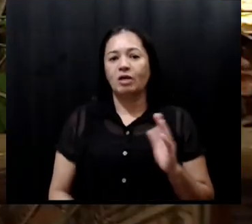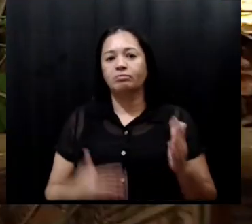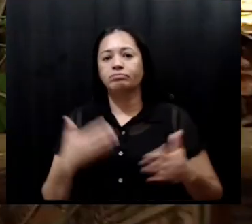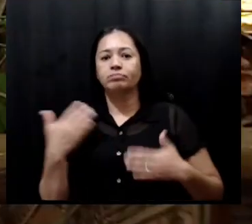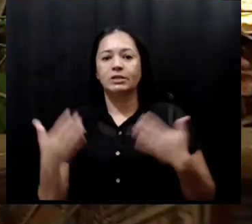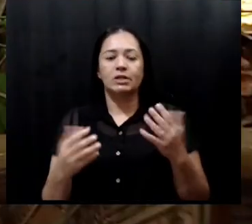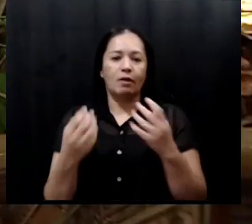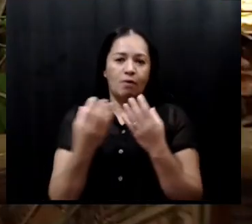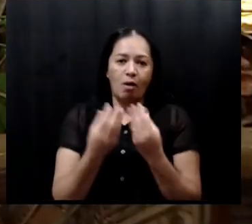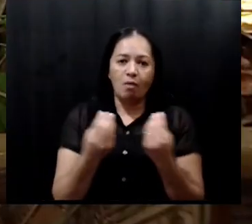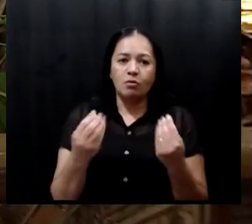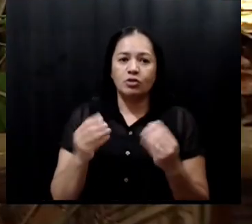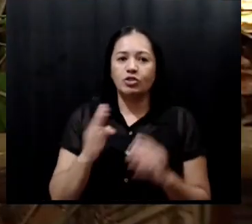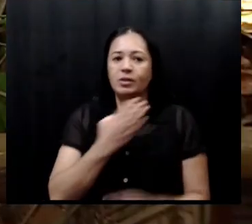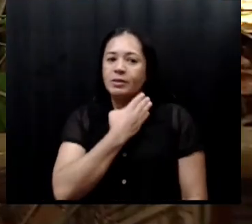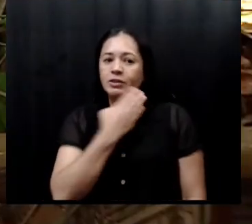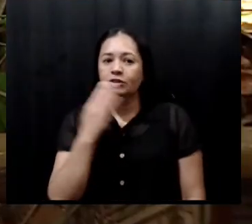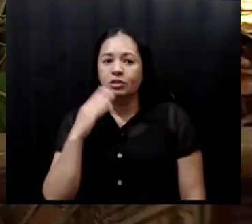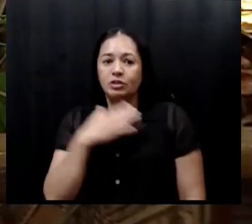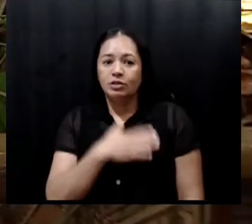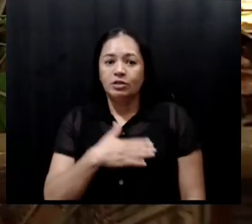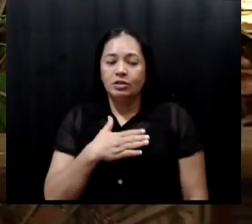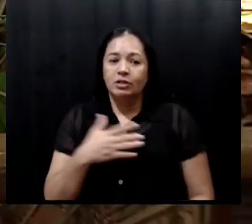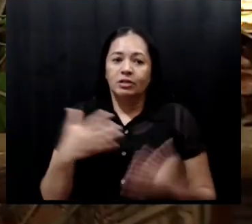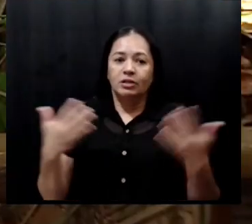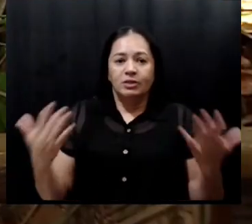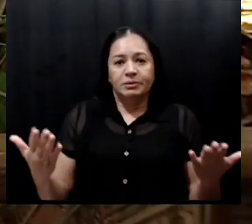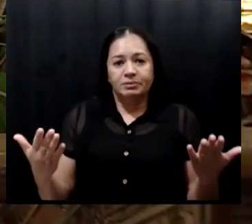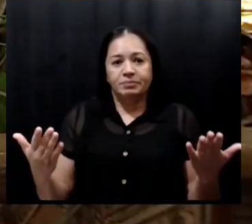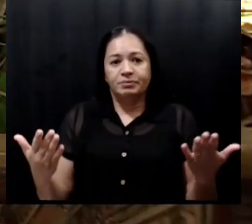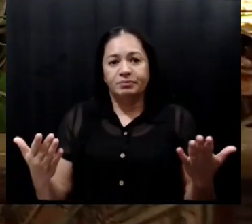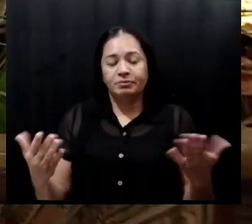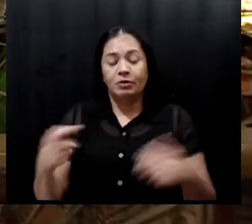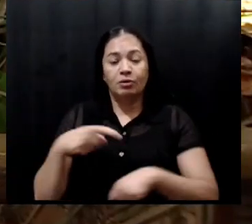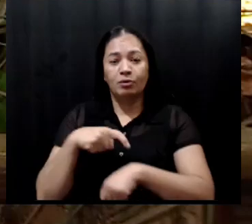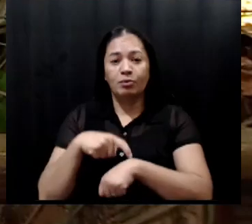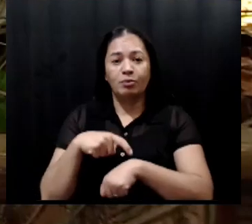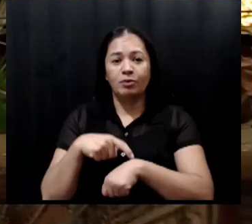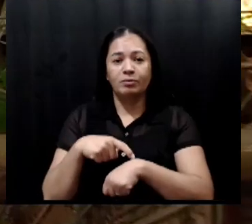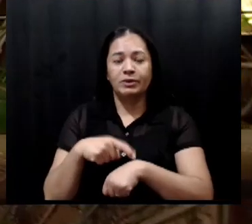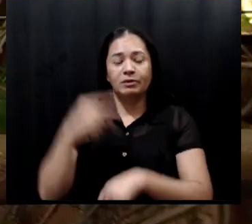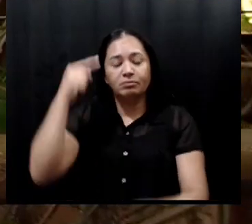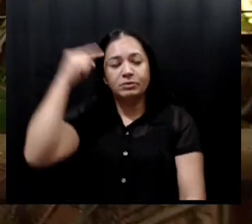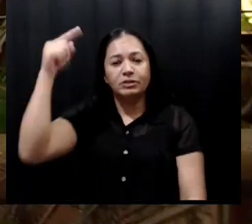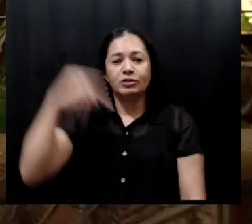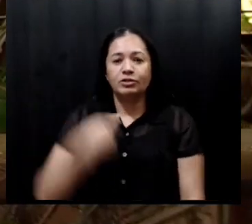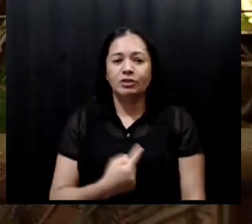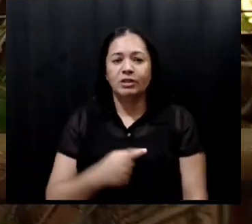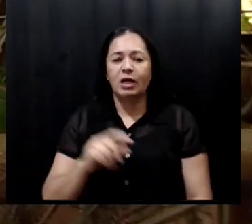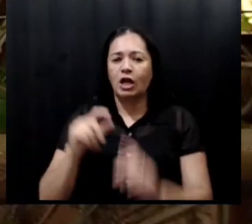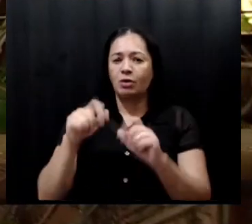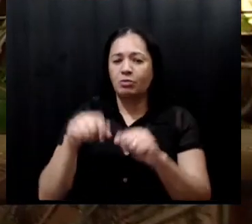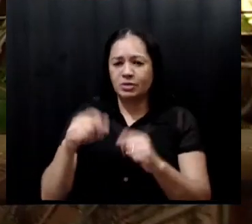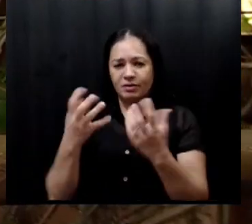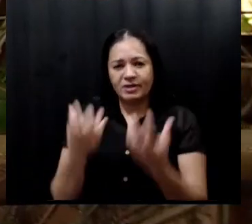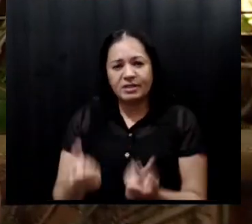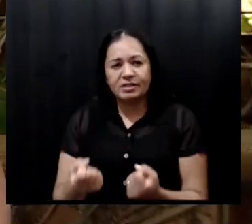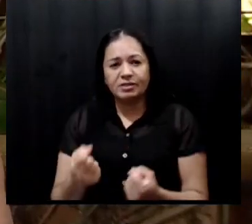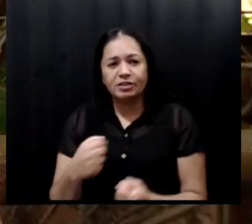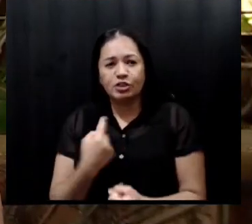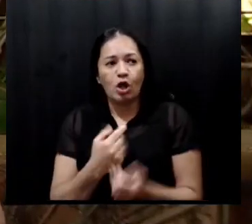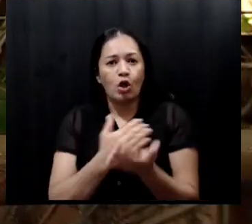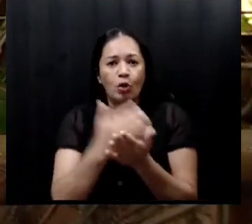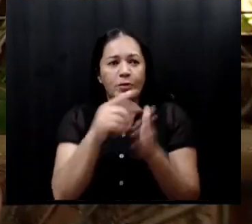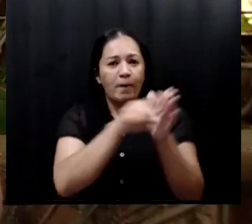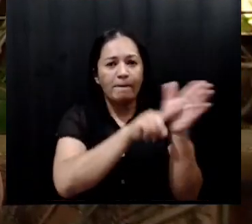com os nossos amigos, então no momento foi uma ideia que a gente falou, acho que dá para abraçar. Aí a gente começou a pesquisar, viu que não era tão fácil